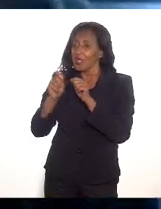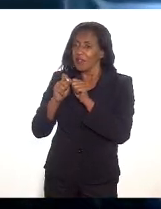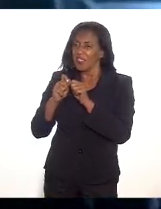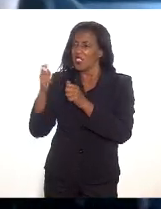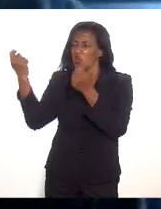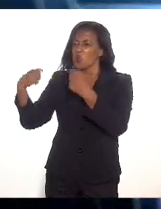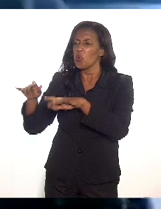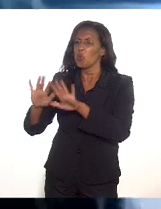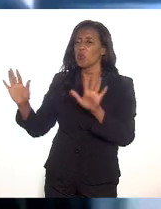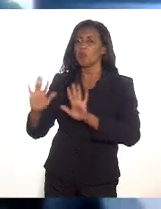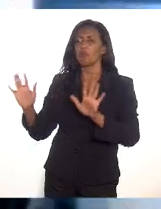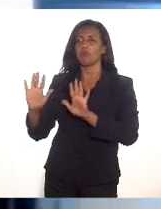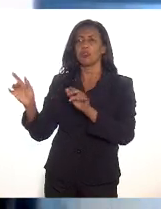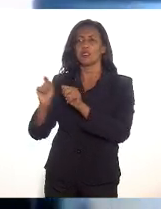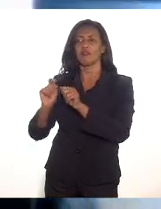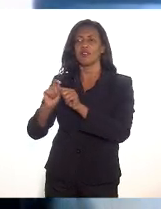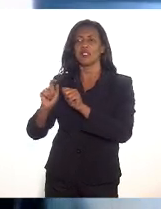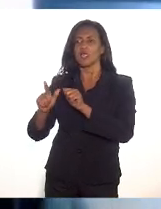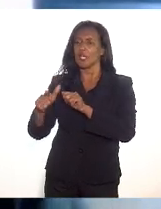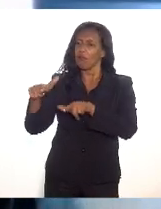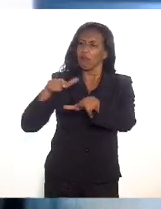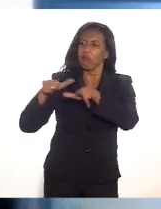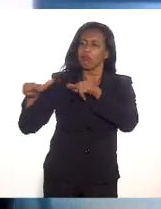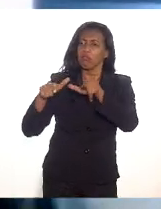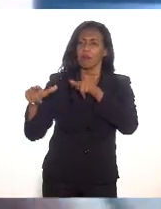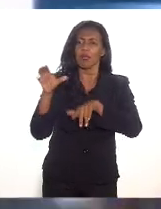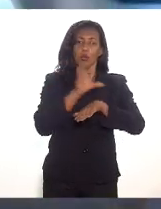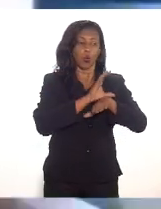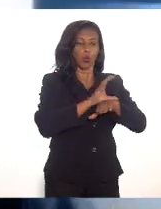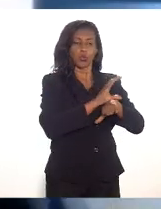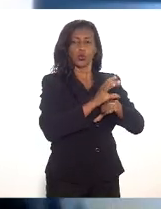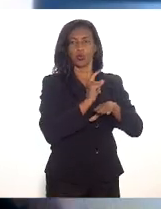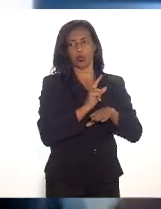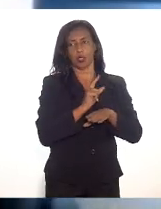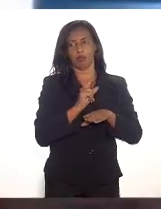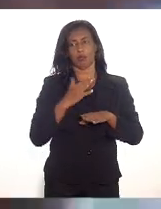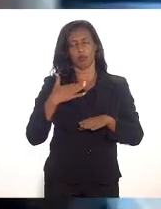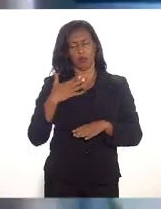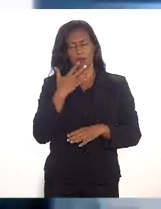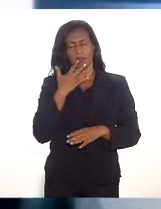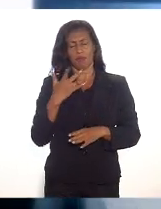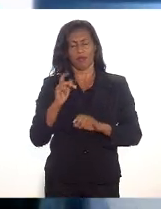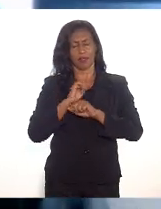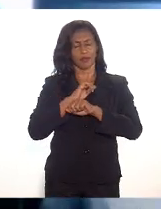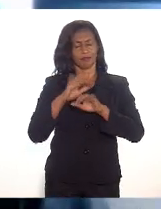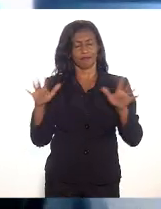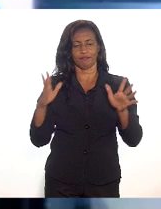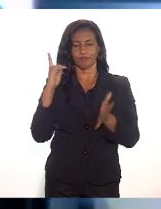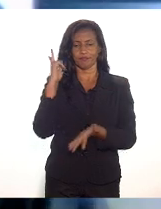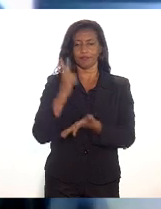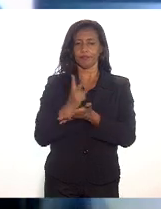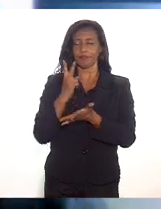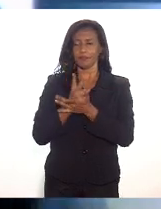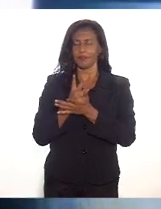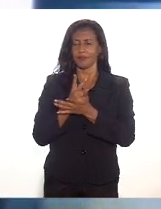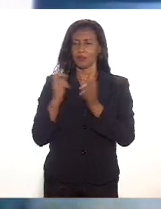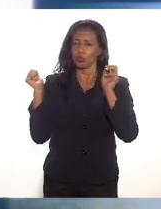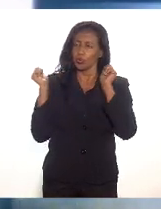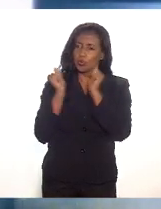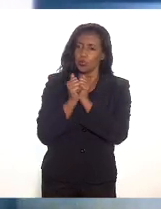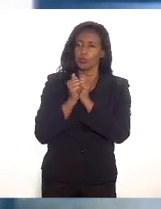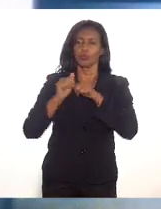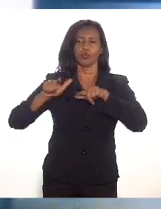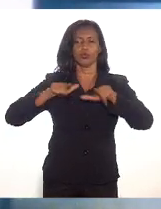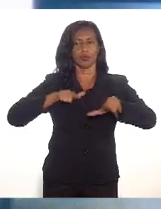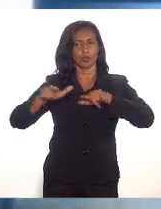os seus preceitos legais e constitucionais. Então, a minha fala é clara. sempre do lado dos trabalhadores,